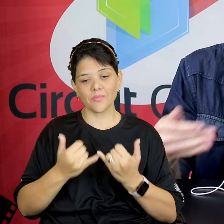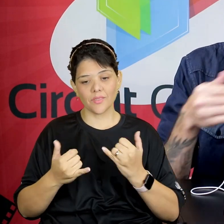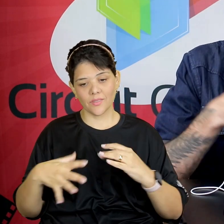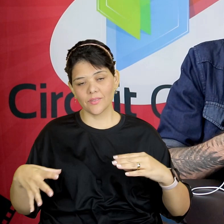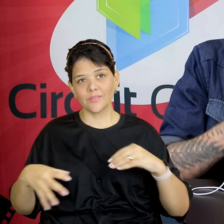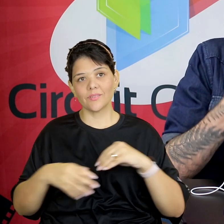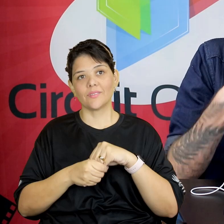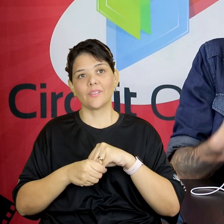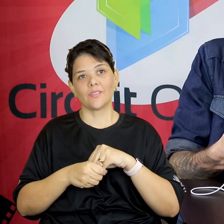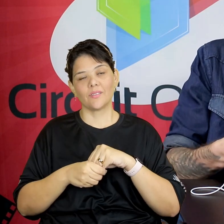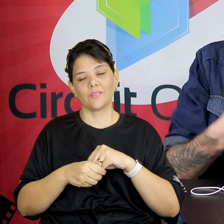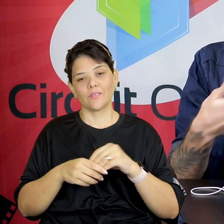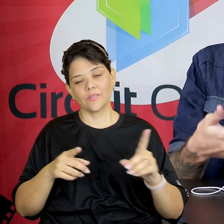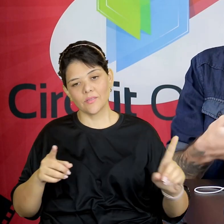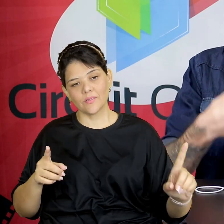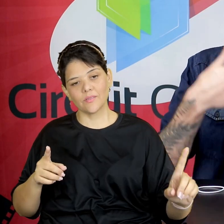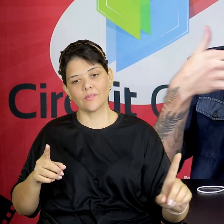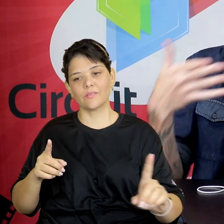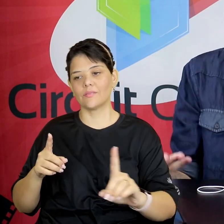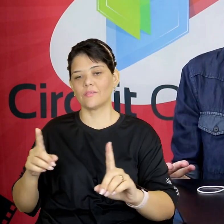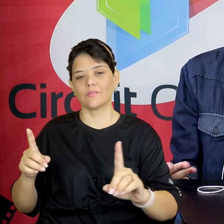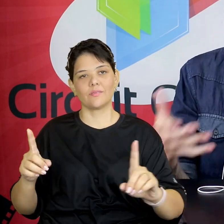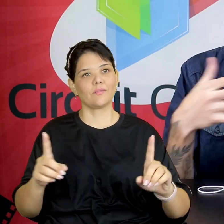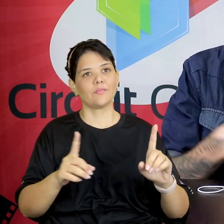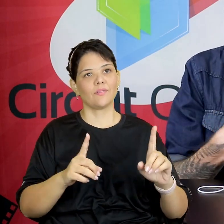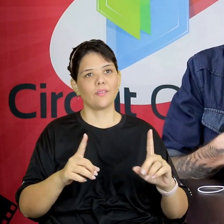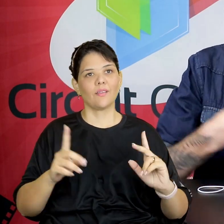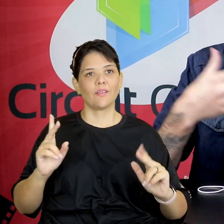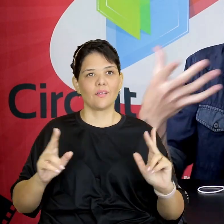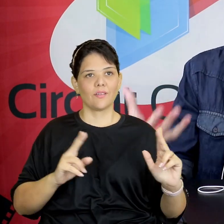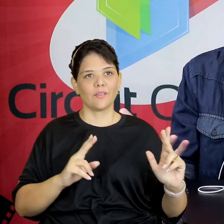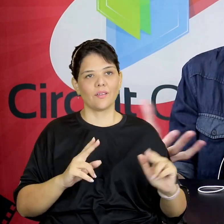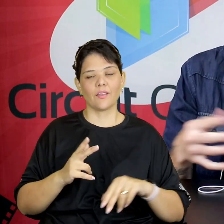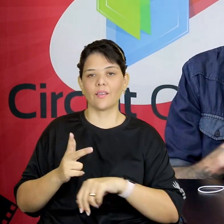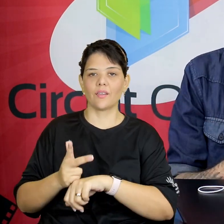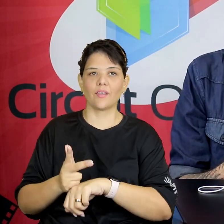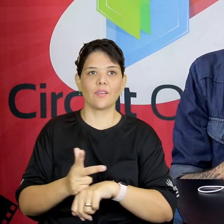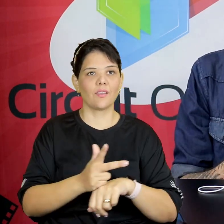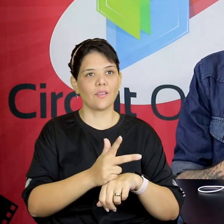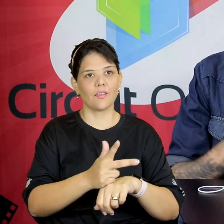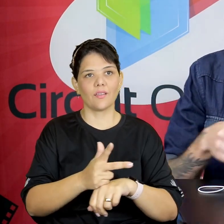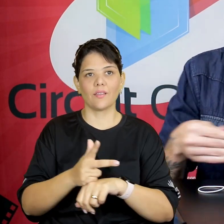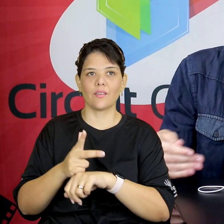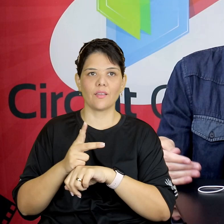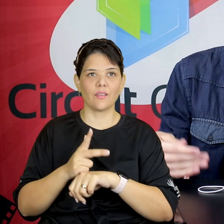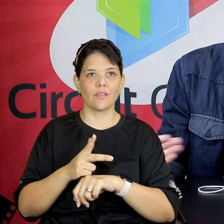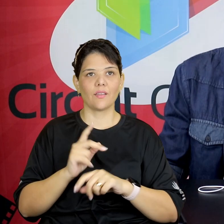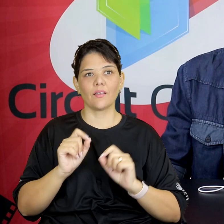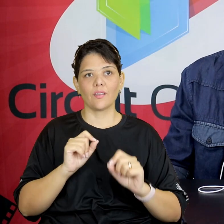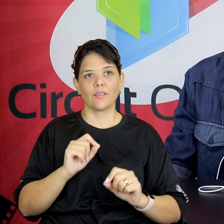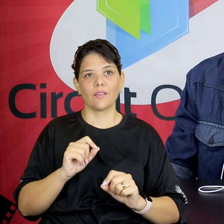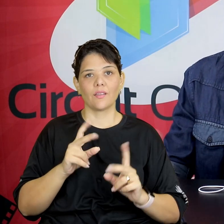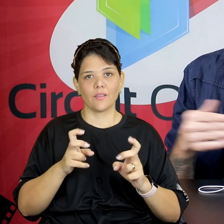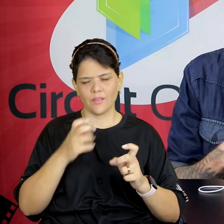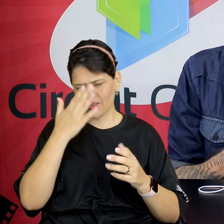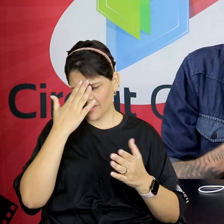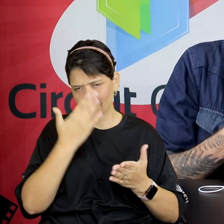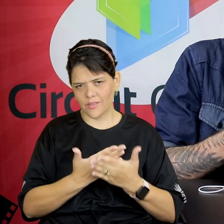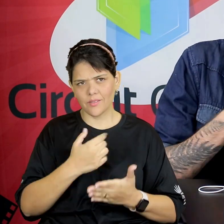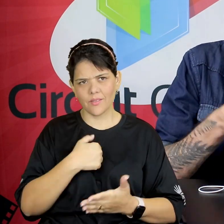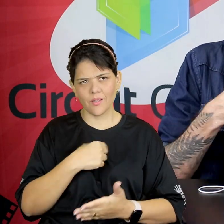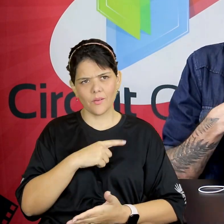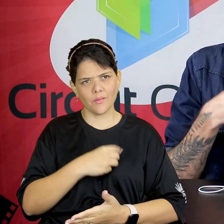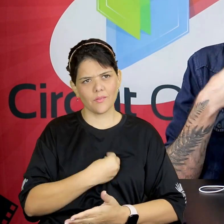lá. Ele é editado de uma maneira realista, ele é gravado de uma maneira realista. Então, o que a gente assiste, a gente acredita. A gente sabe